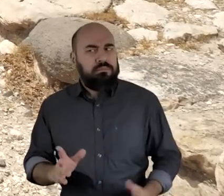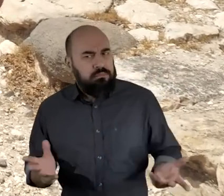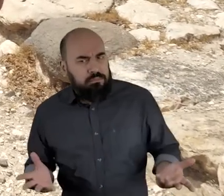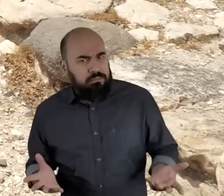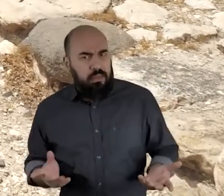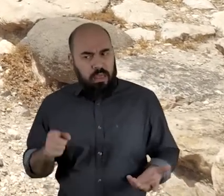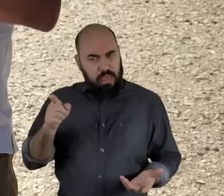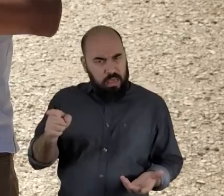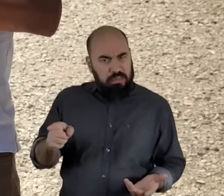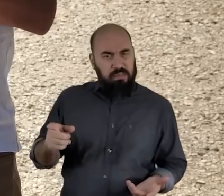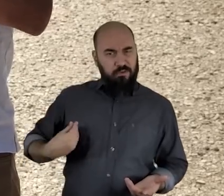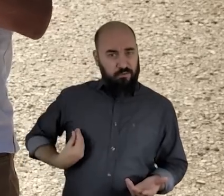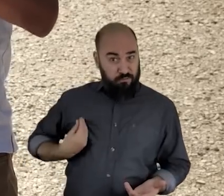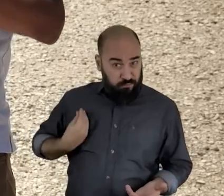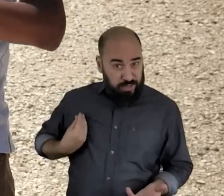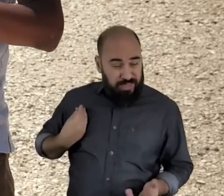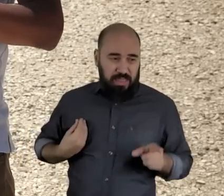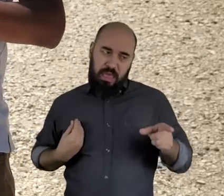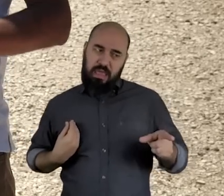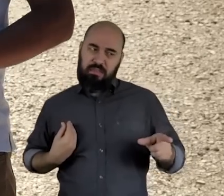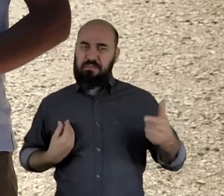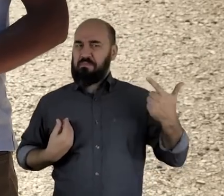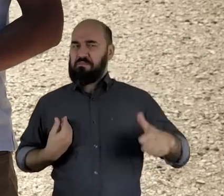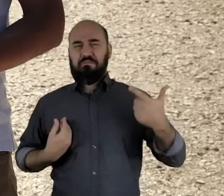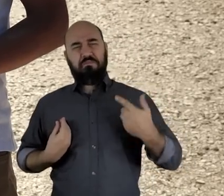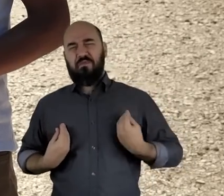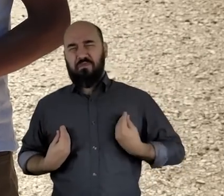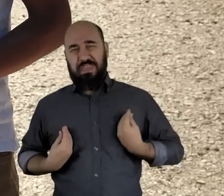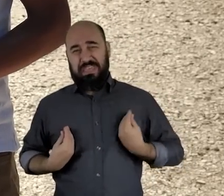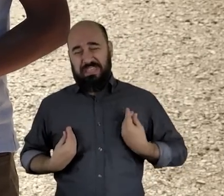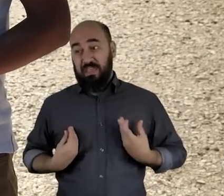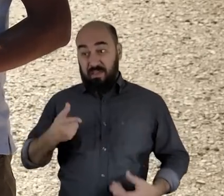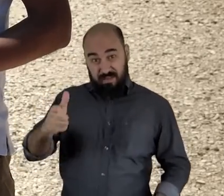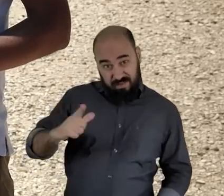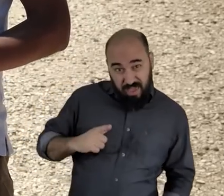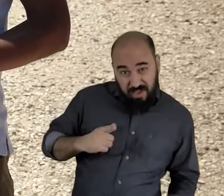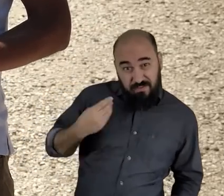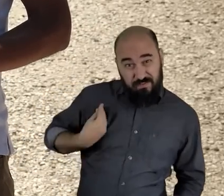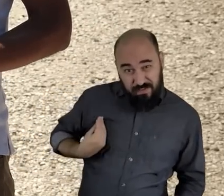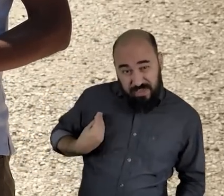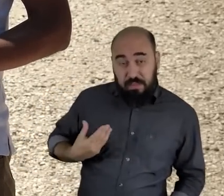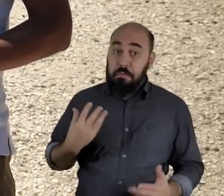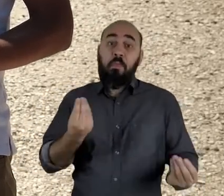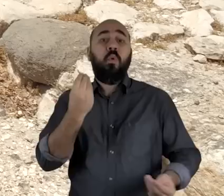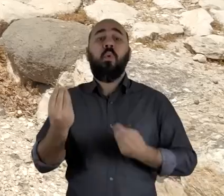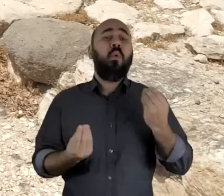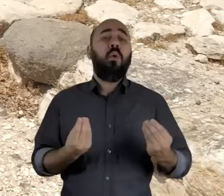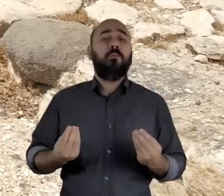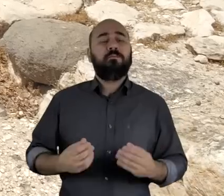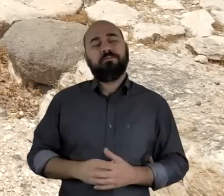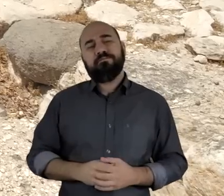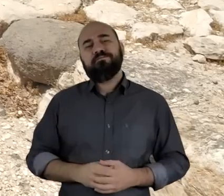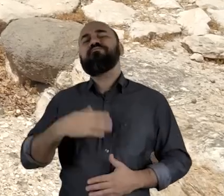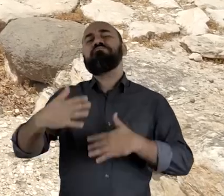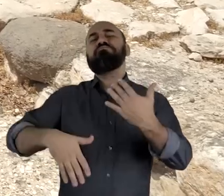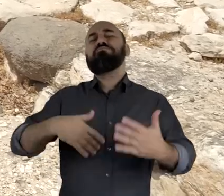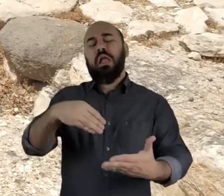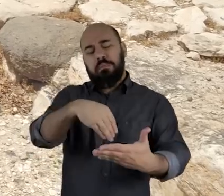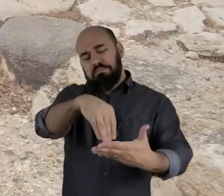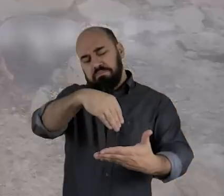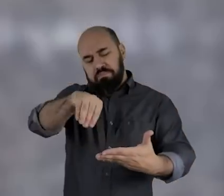Davi da Bíblia nunca existiu. Até que em 1993 encontraram em Tel Dan uma